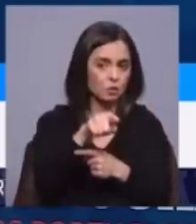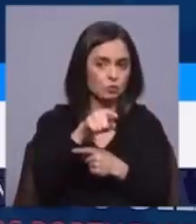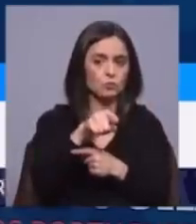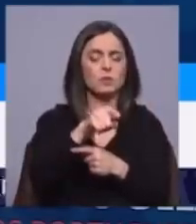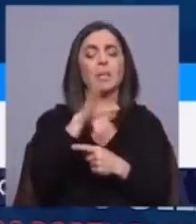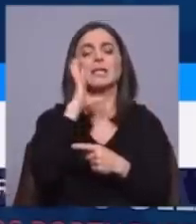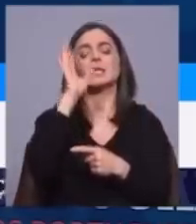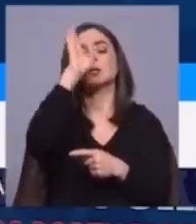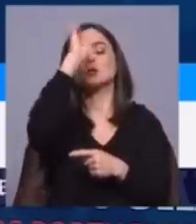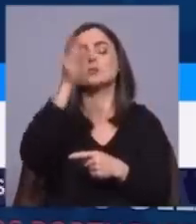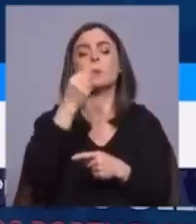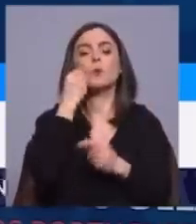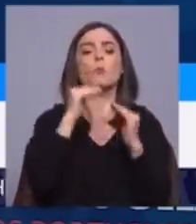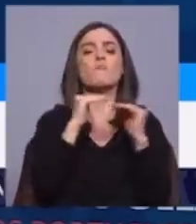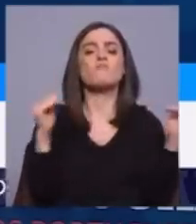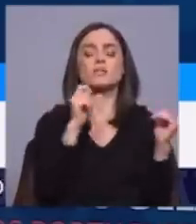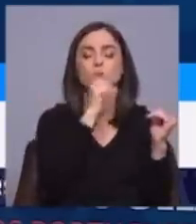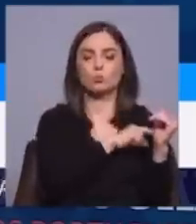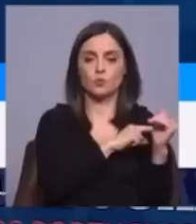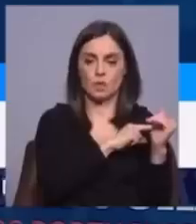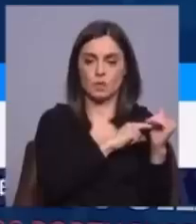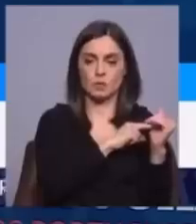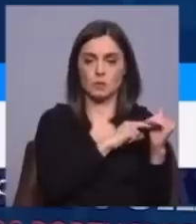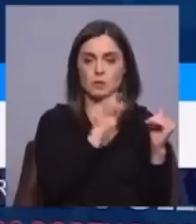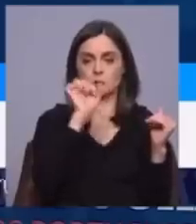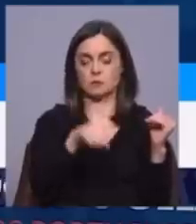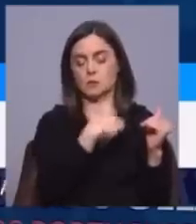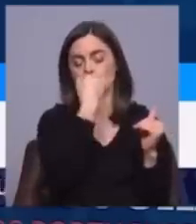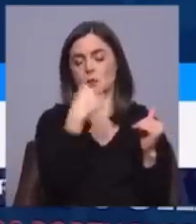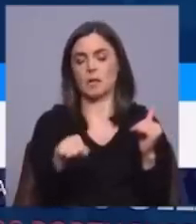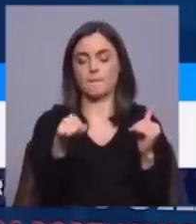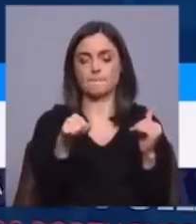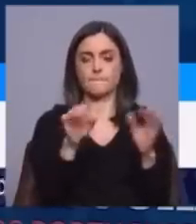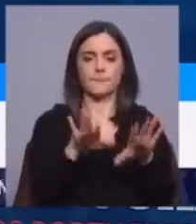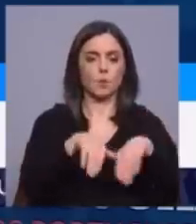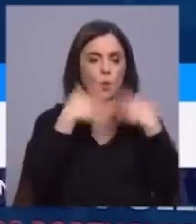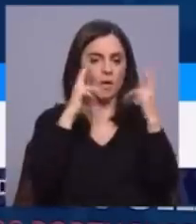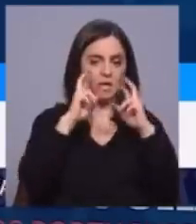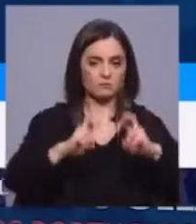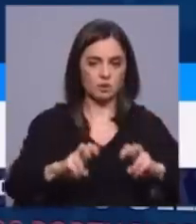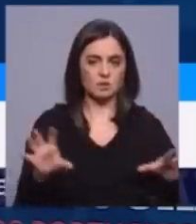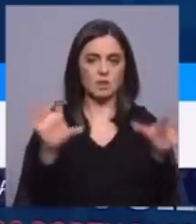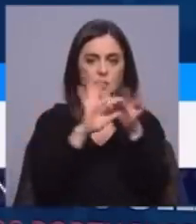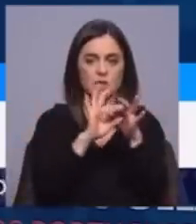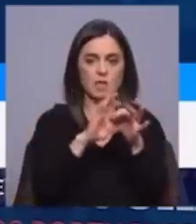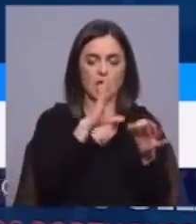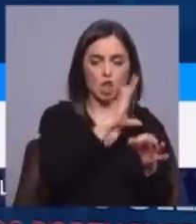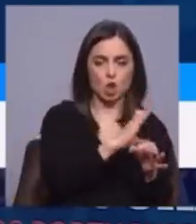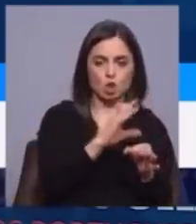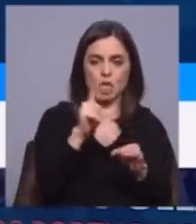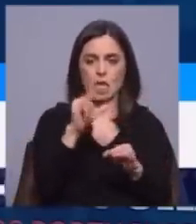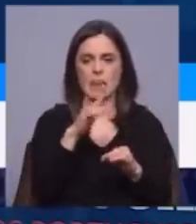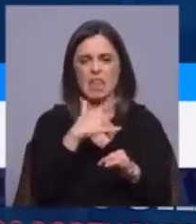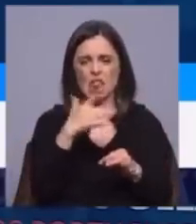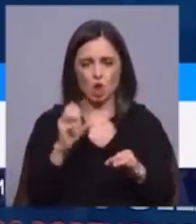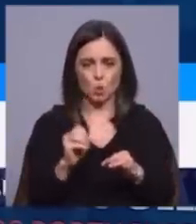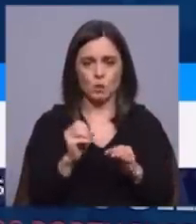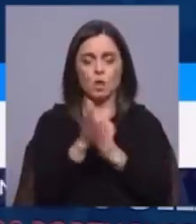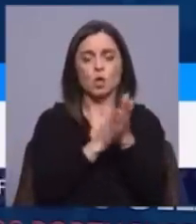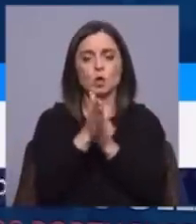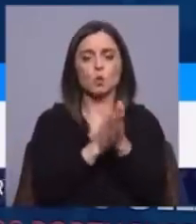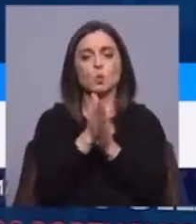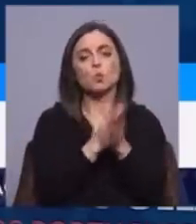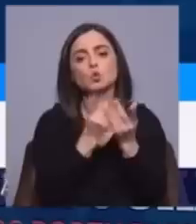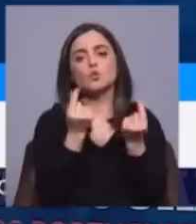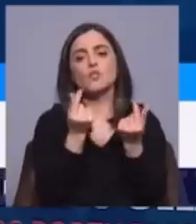em que fase poderia ou não estar qualquer investigação que envolvesse o hidrogênio e o lítio e que houvesse o uso de dinheiros